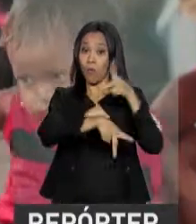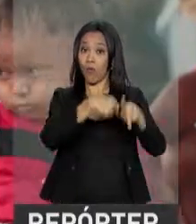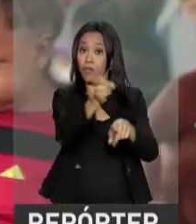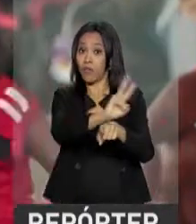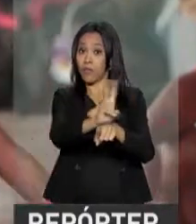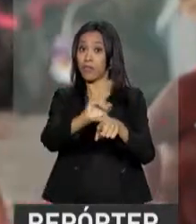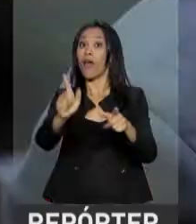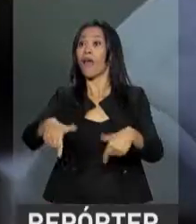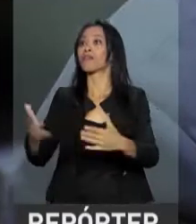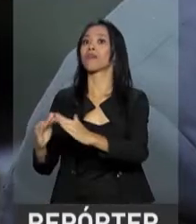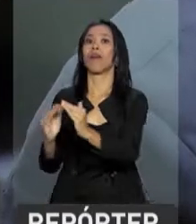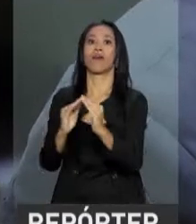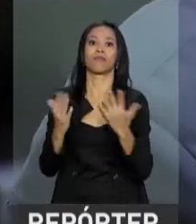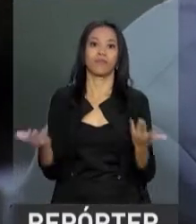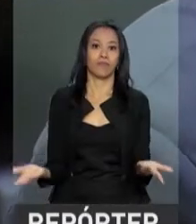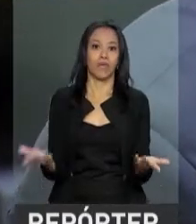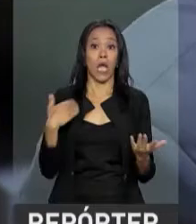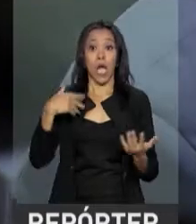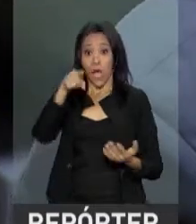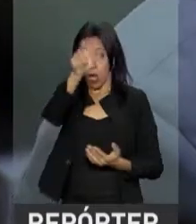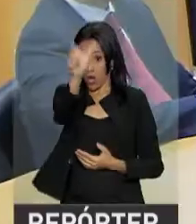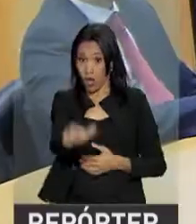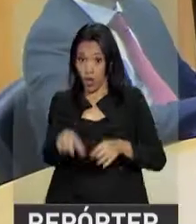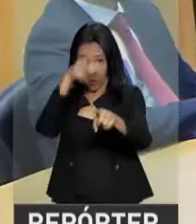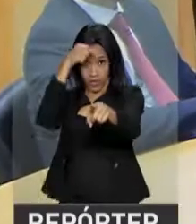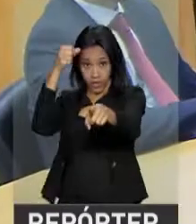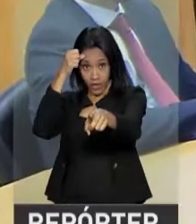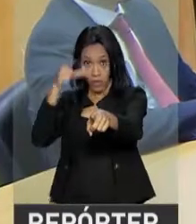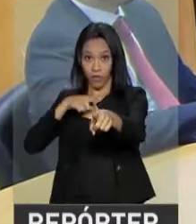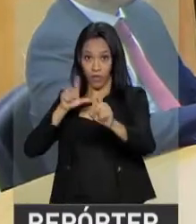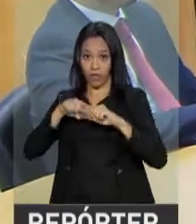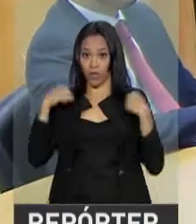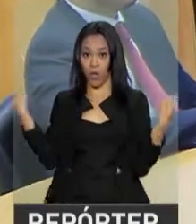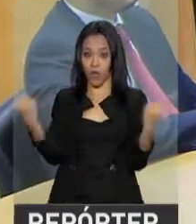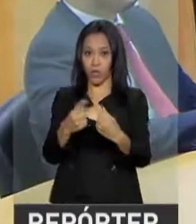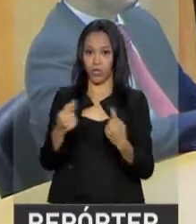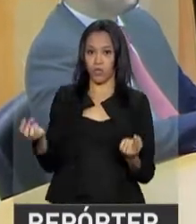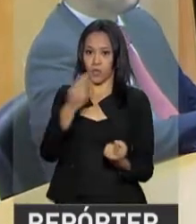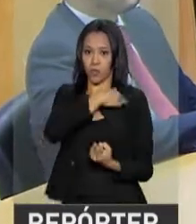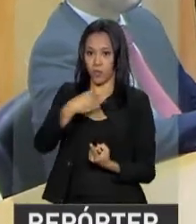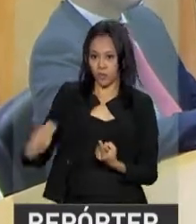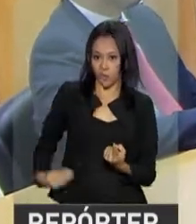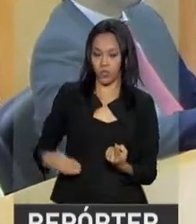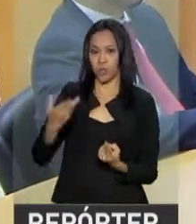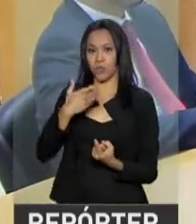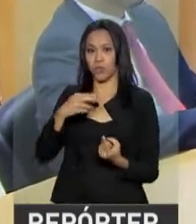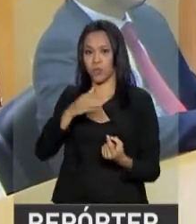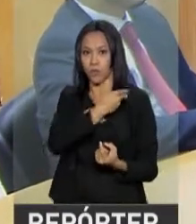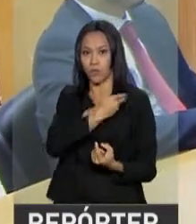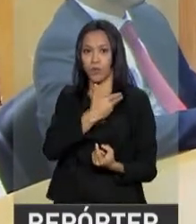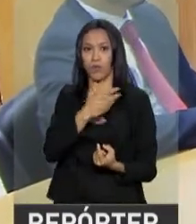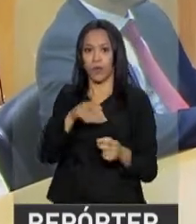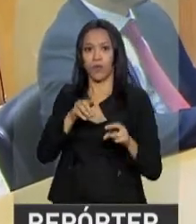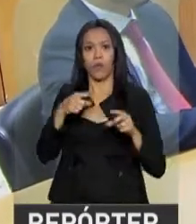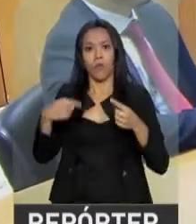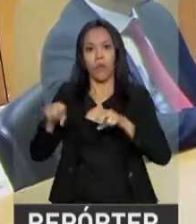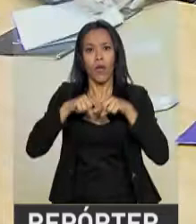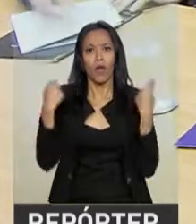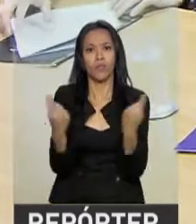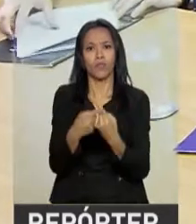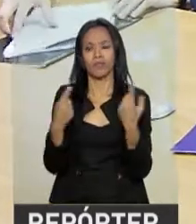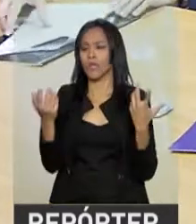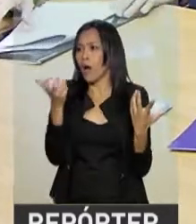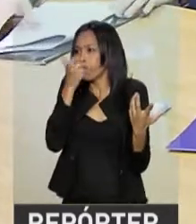na cidade segundo o prefeito do município que se reuniu com ministros do governo a cidade está saturada em vários aspectos